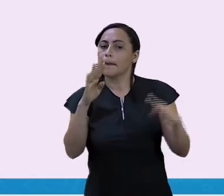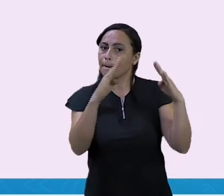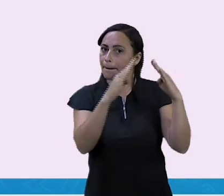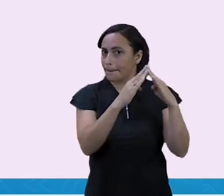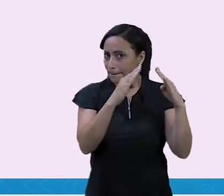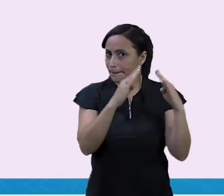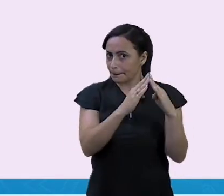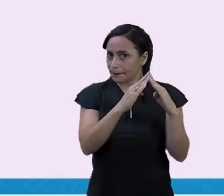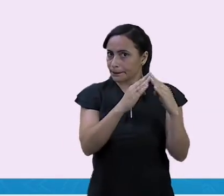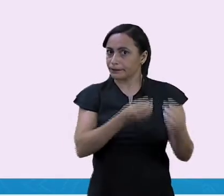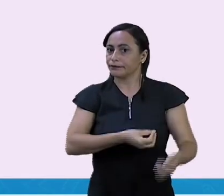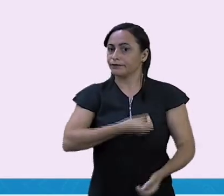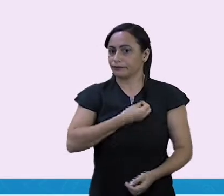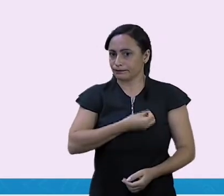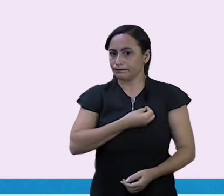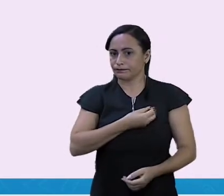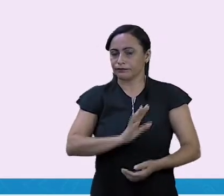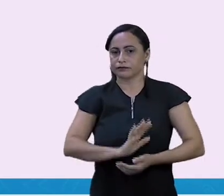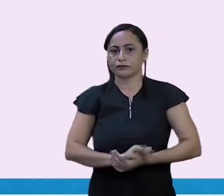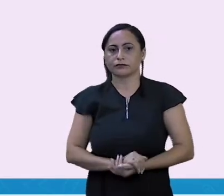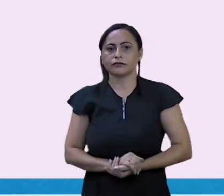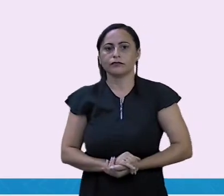vai morar.